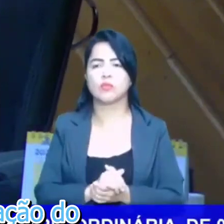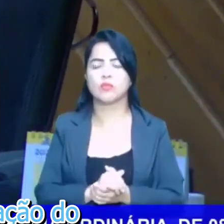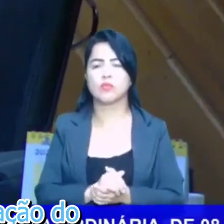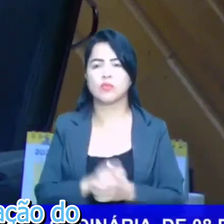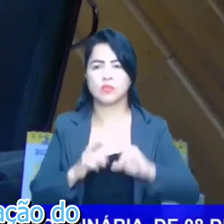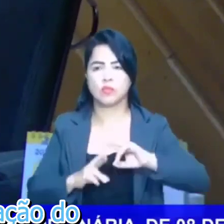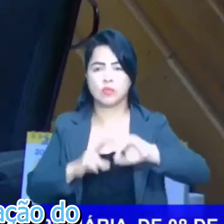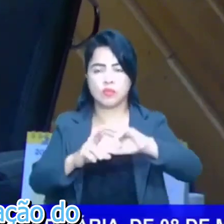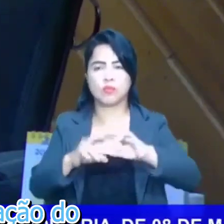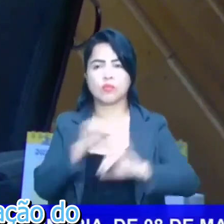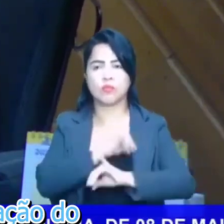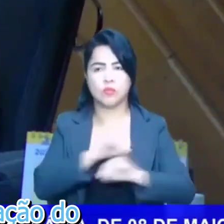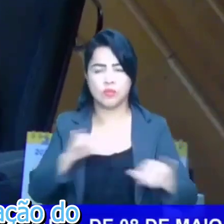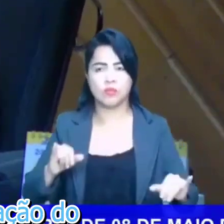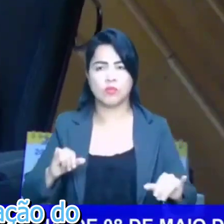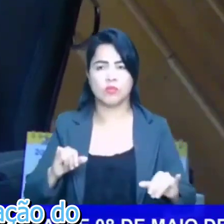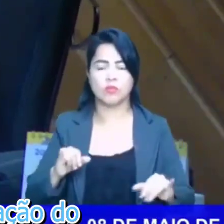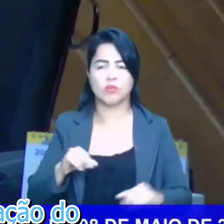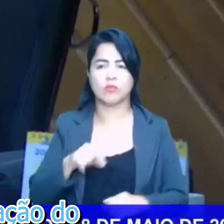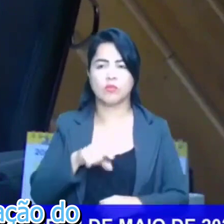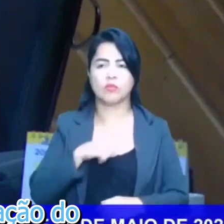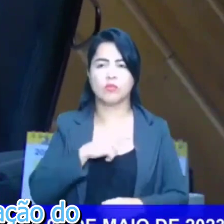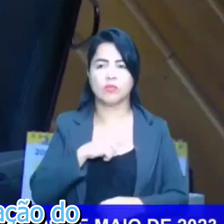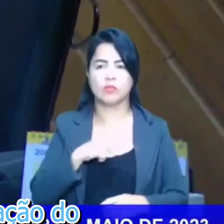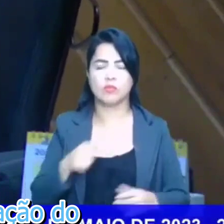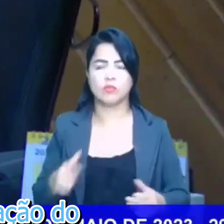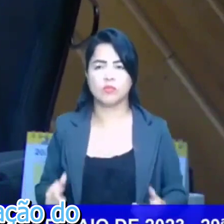fazer referência, dizendo, a título